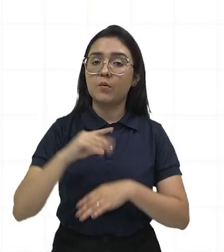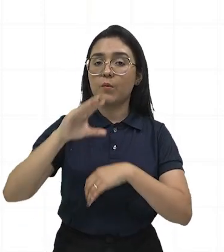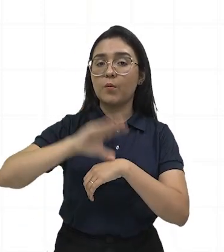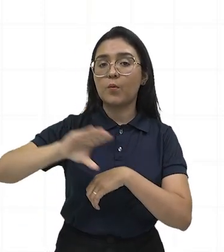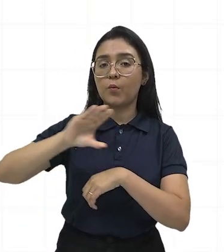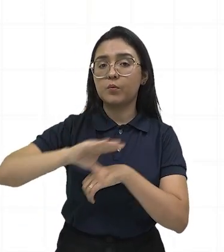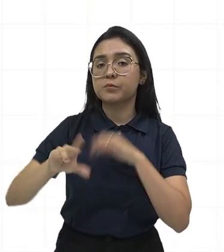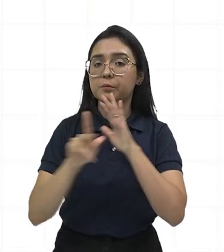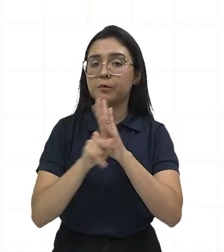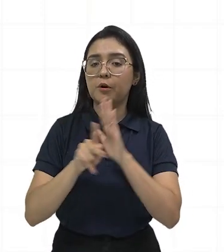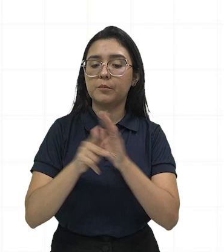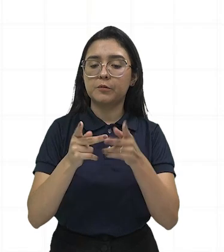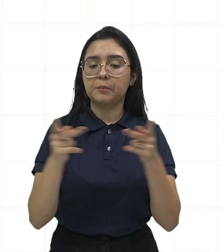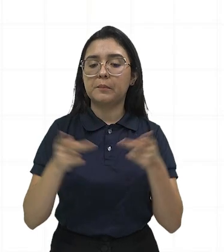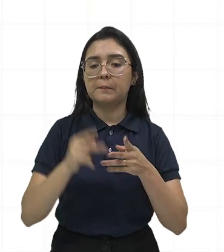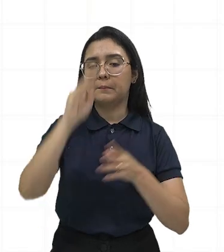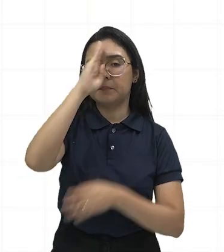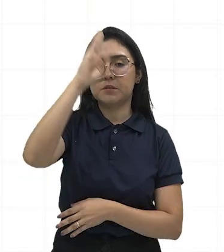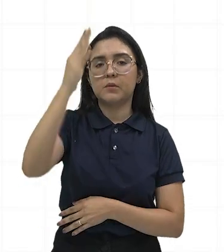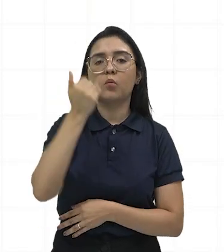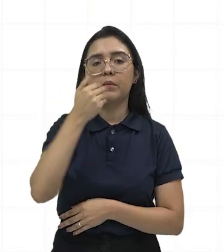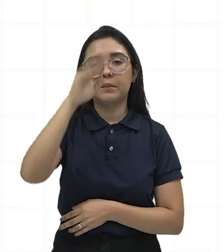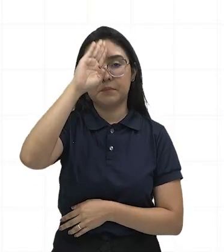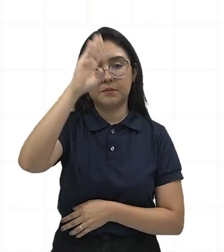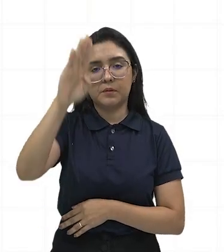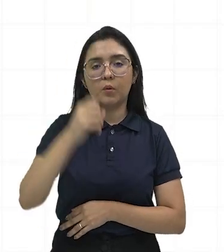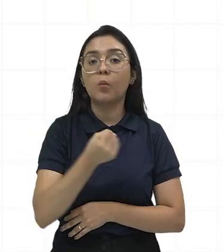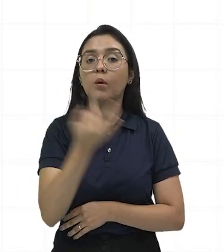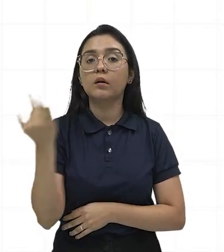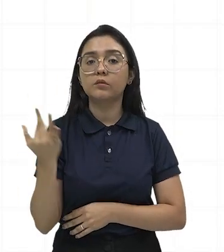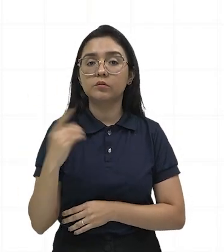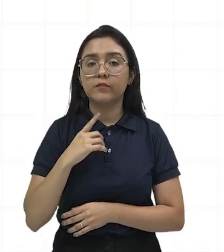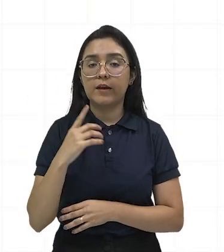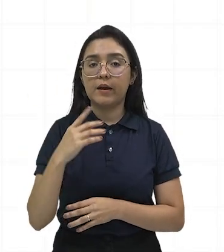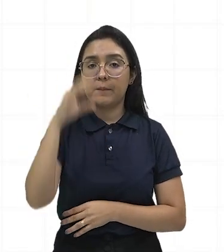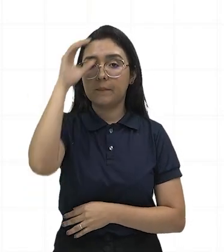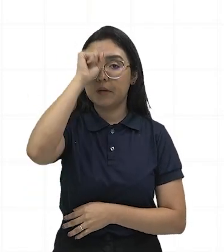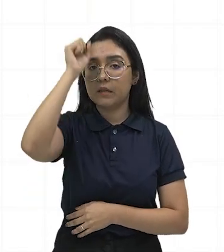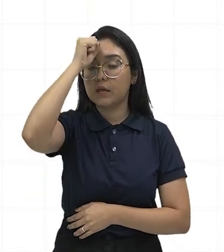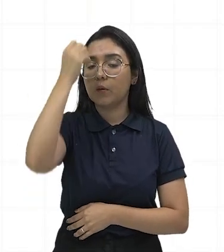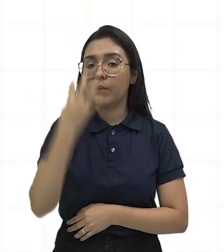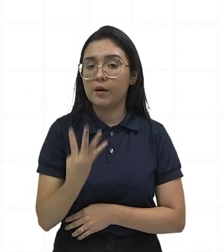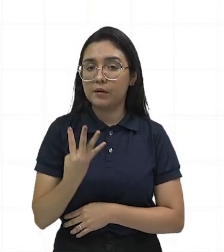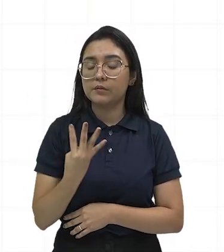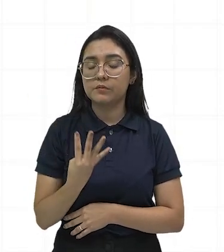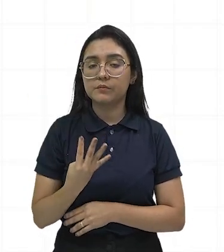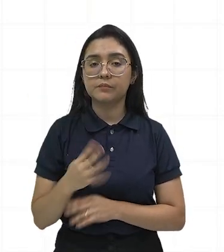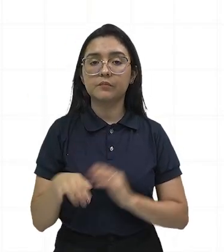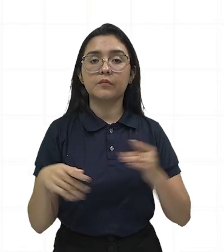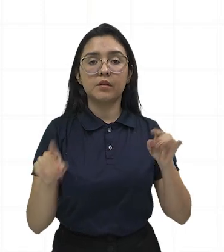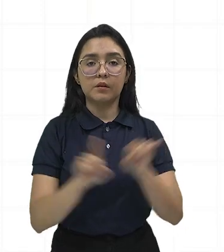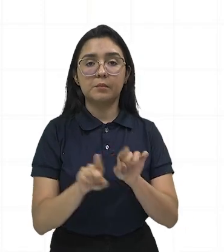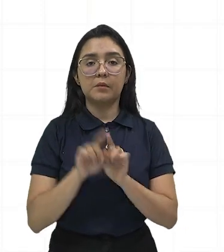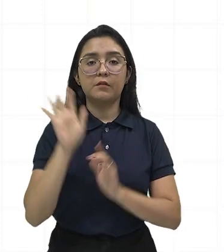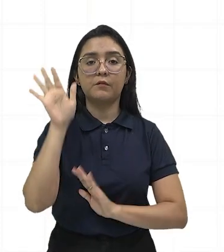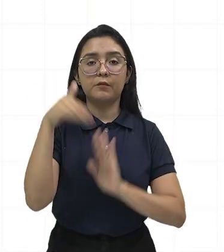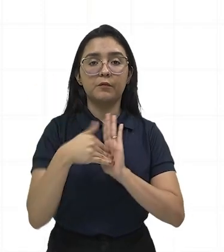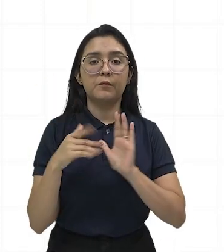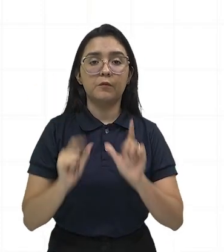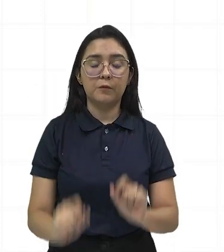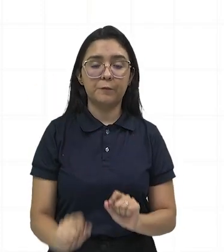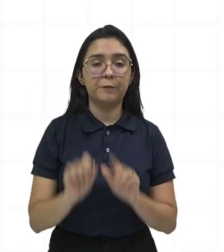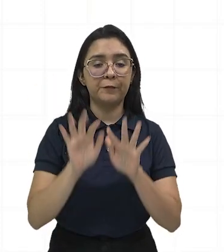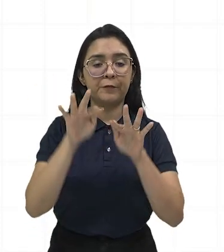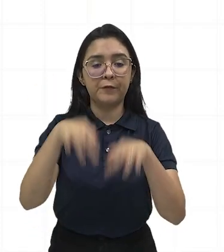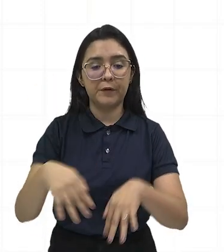prato principal. Quantos pratos principais ele vai aprender? 4. E, para finalizar, né,